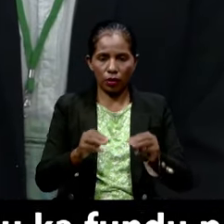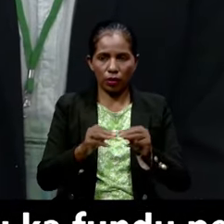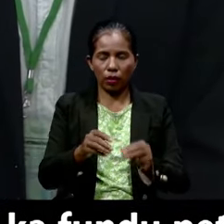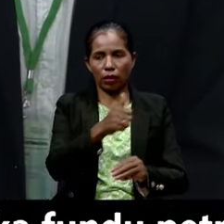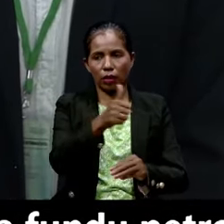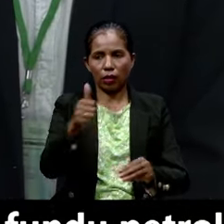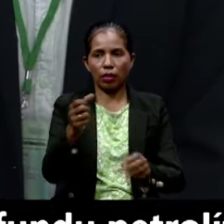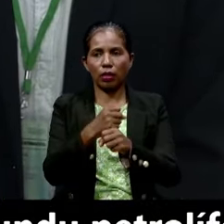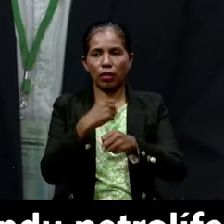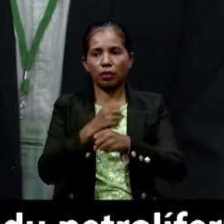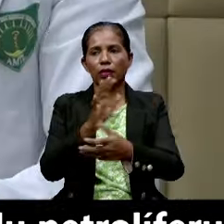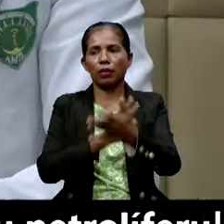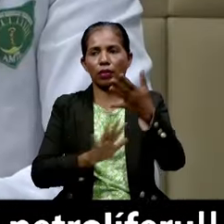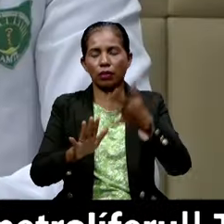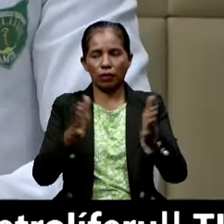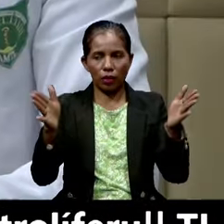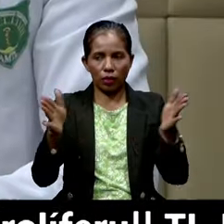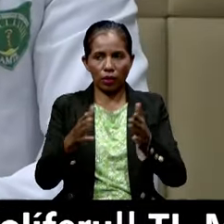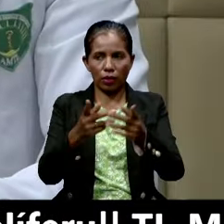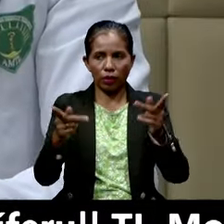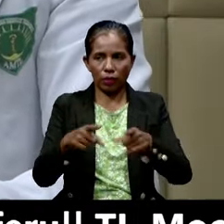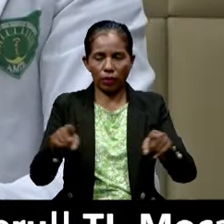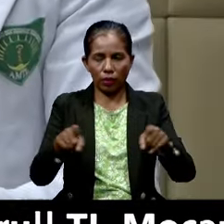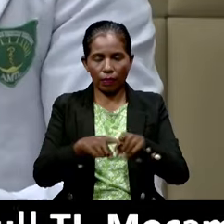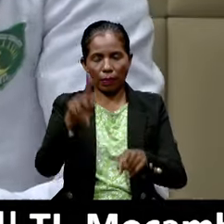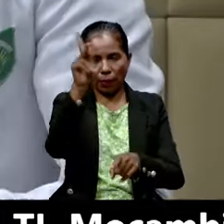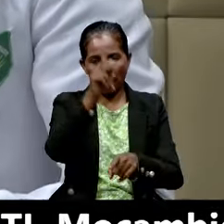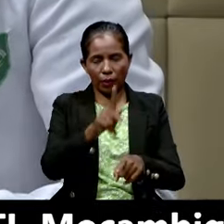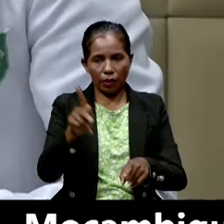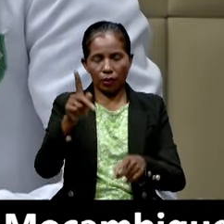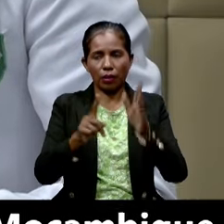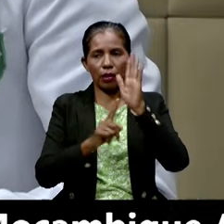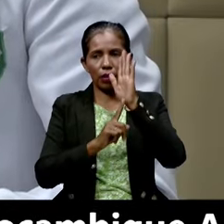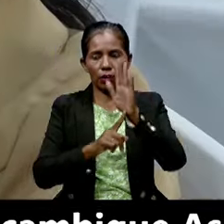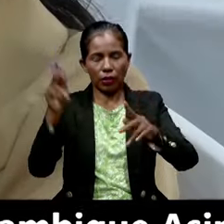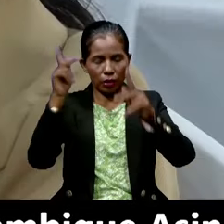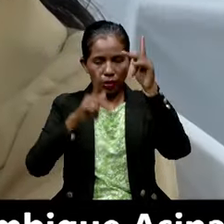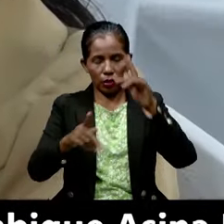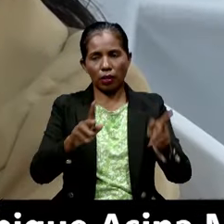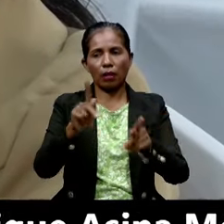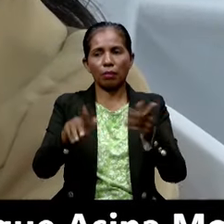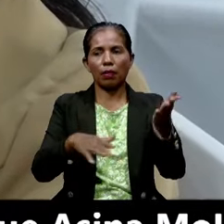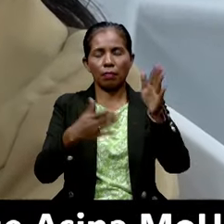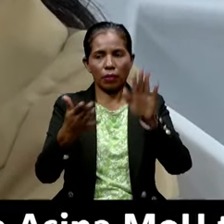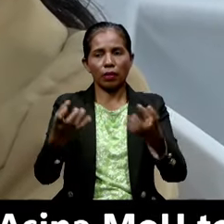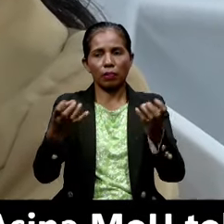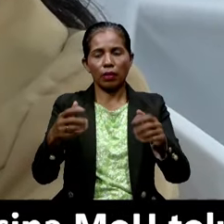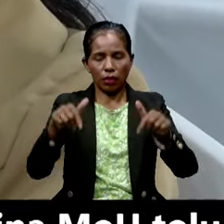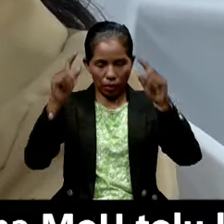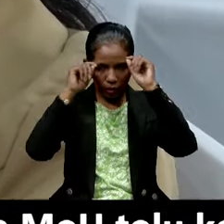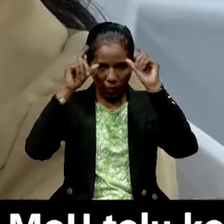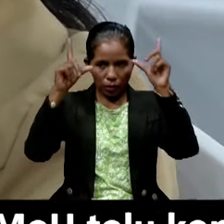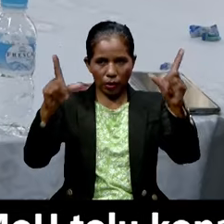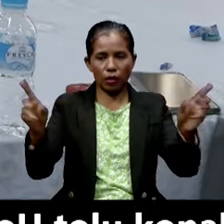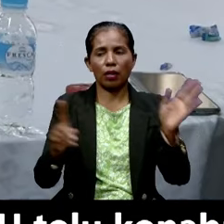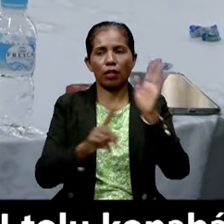ida-ida se halo celebração kikuang. Iha Fatih Hanesan, pesquisador informa caso mortalidade barak e território nacional